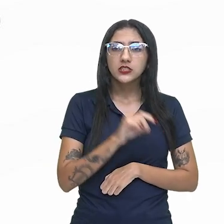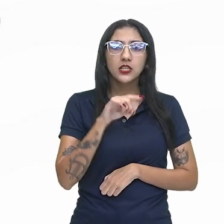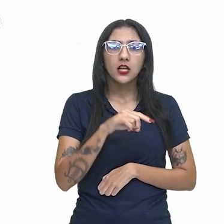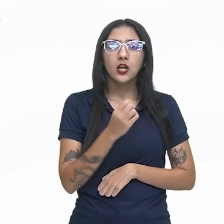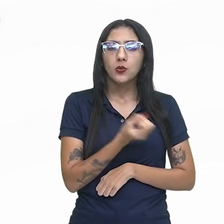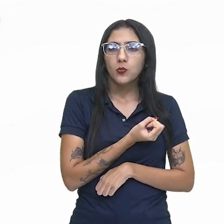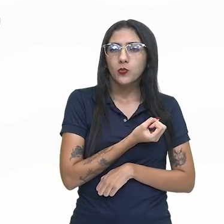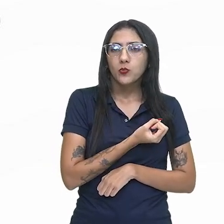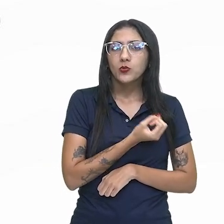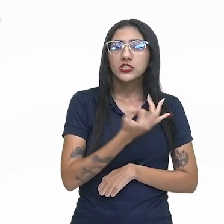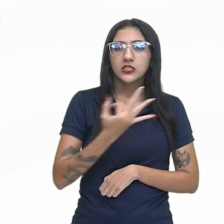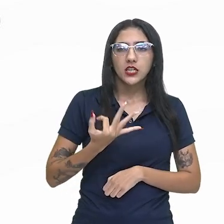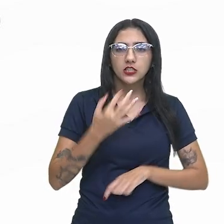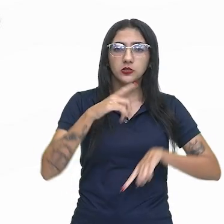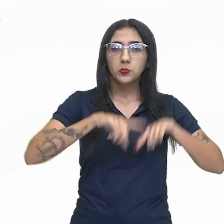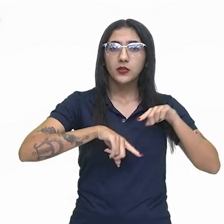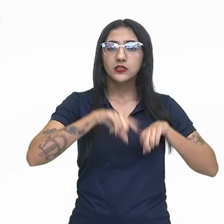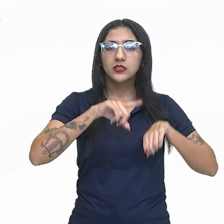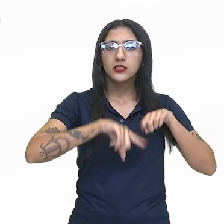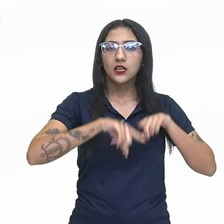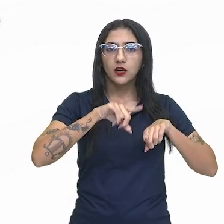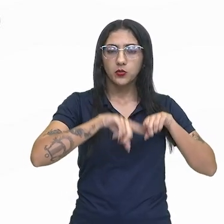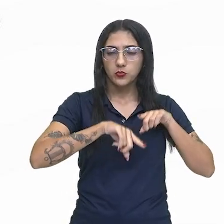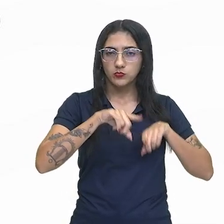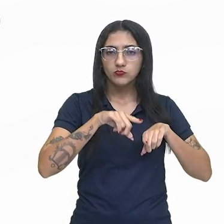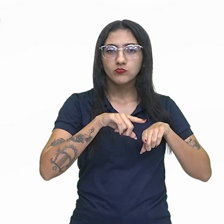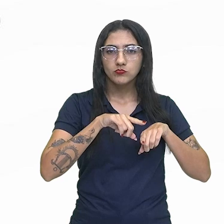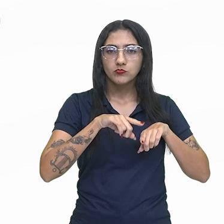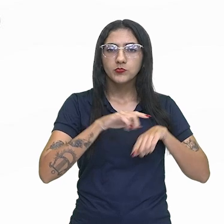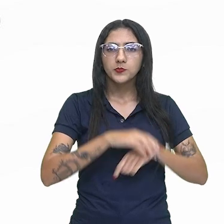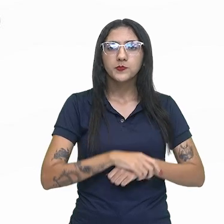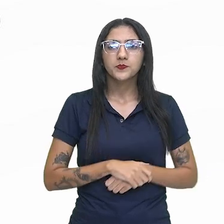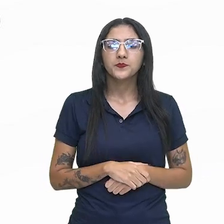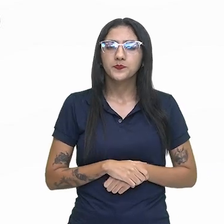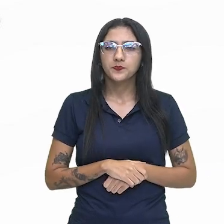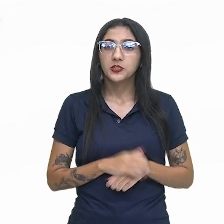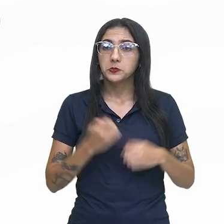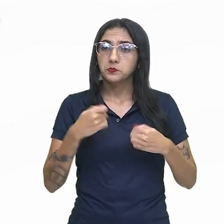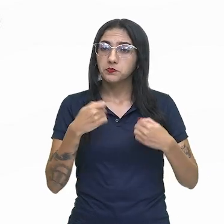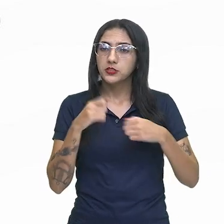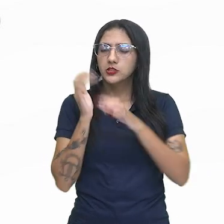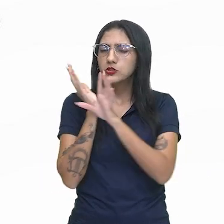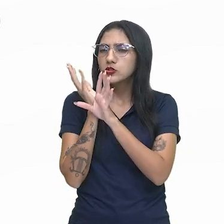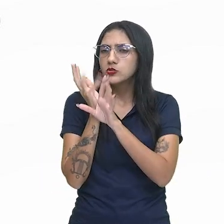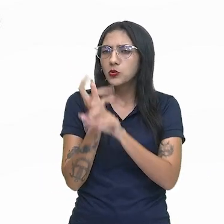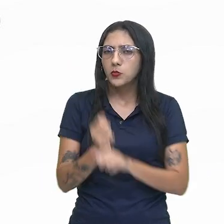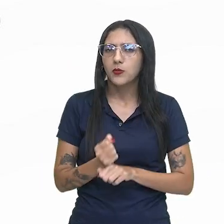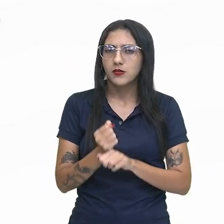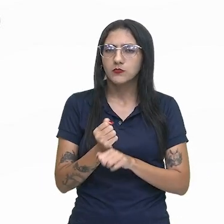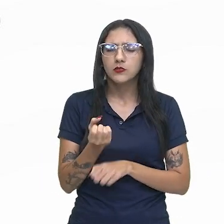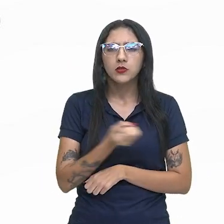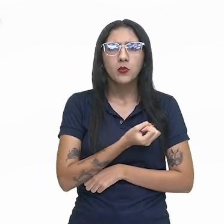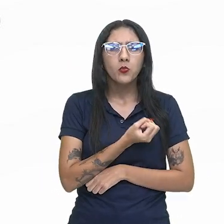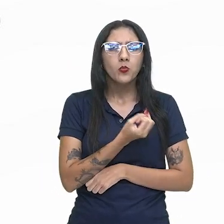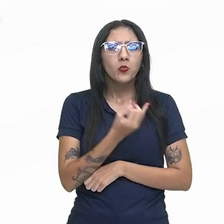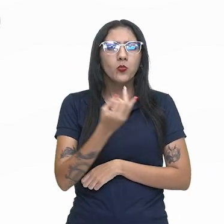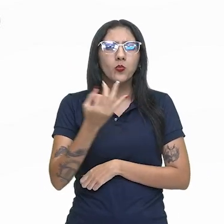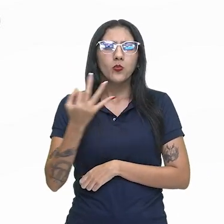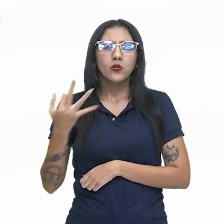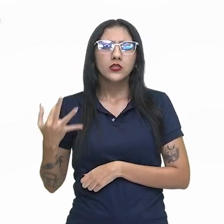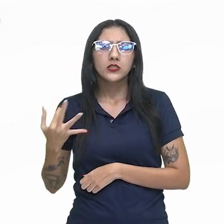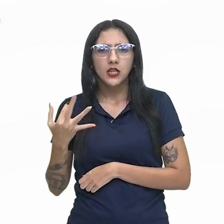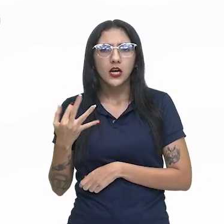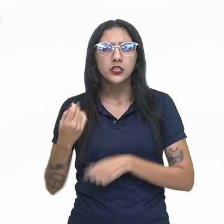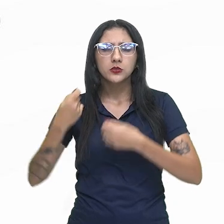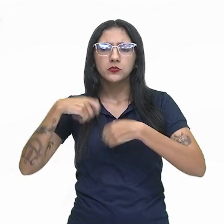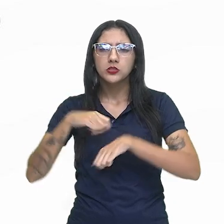de produto, a quantidade do produto. Calcule para quantas unidades se